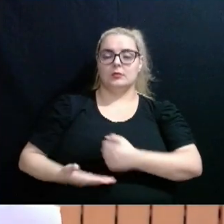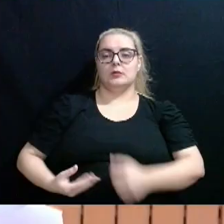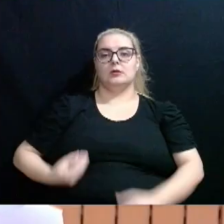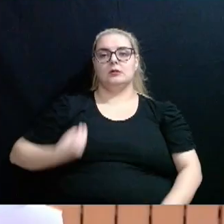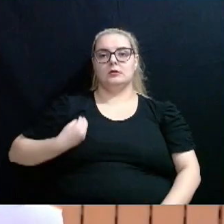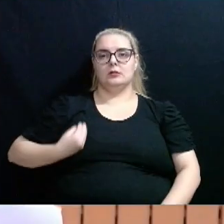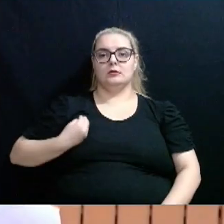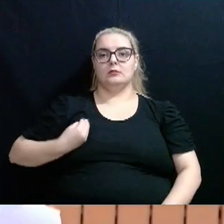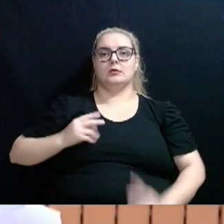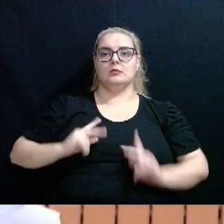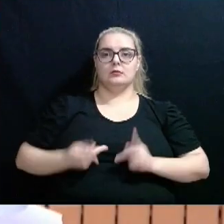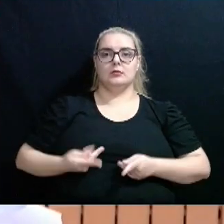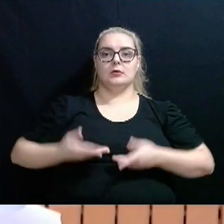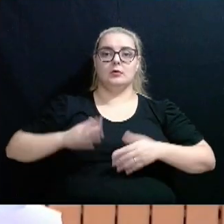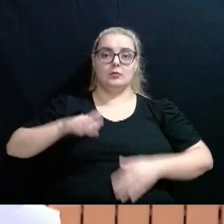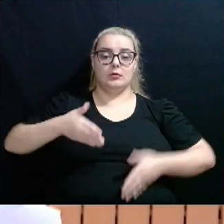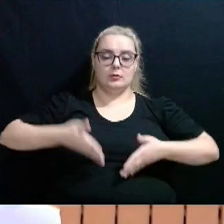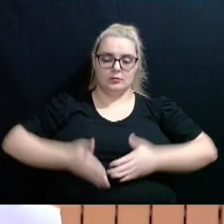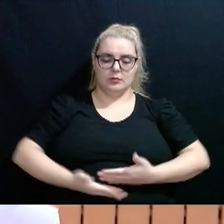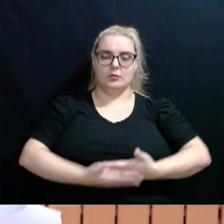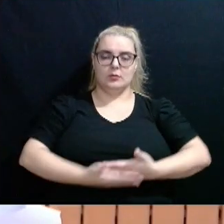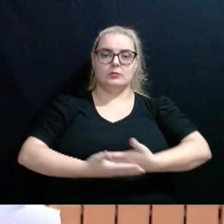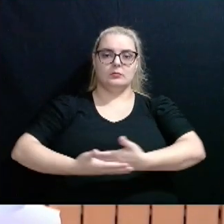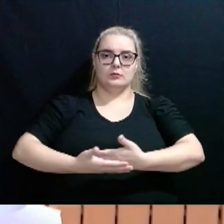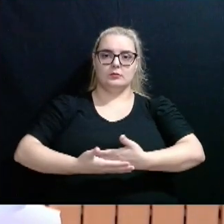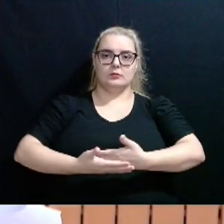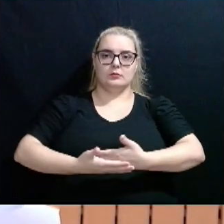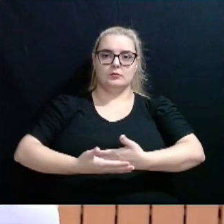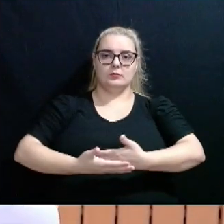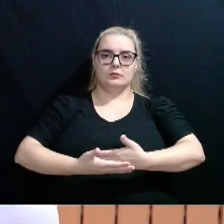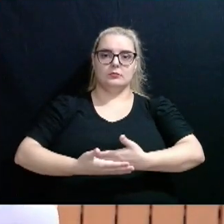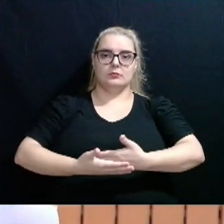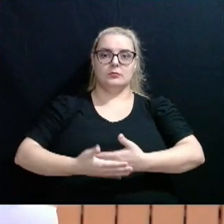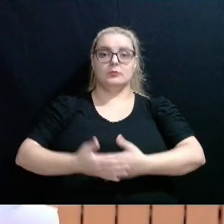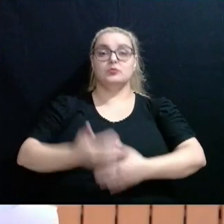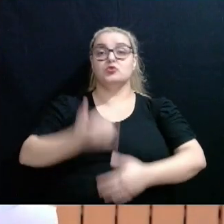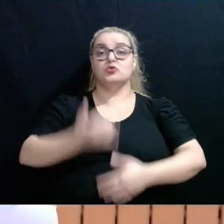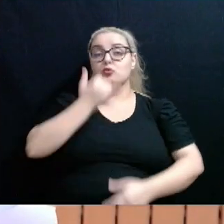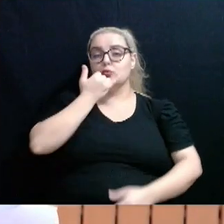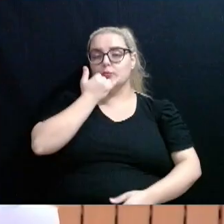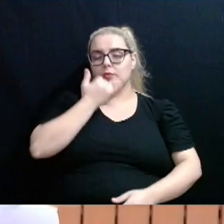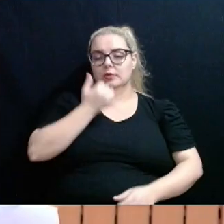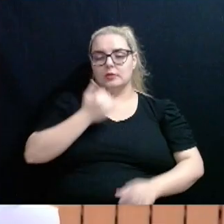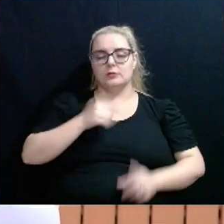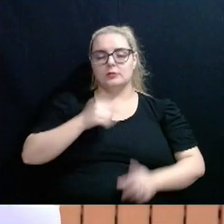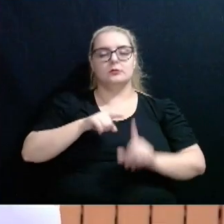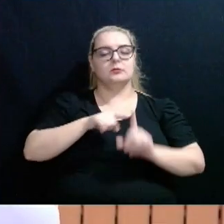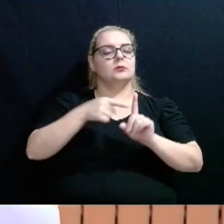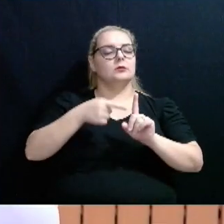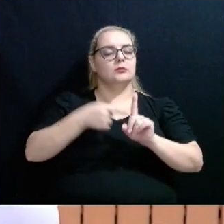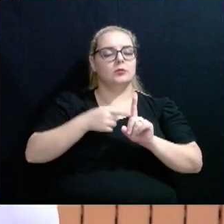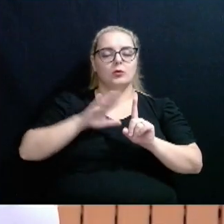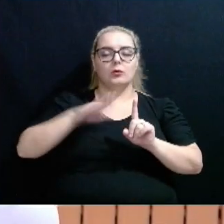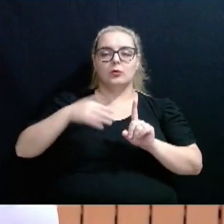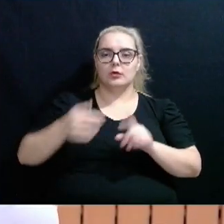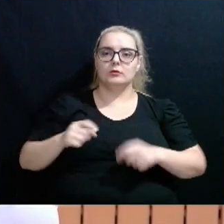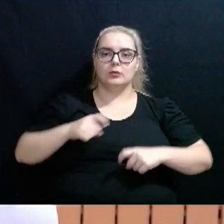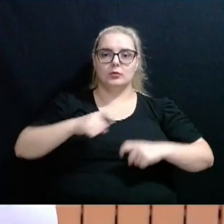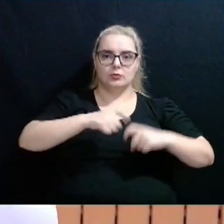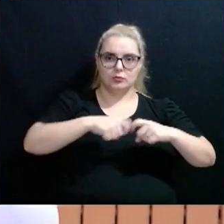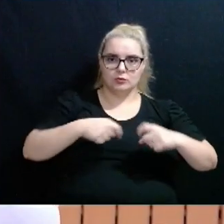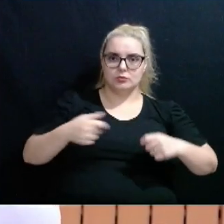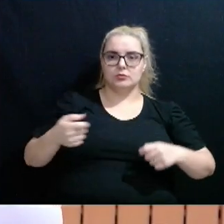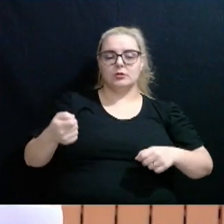concepção, tornando o aborto a ininterrupção deliberada de uma